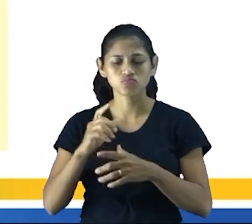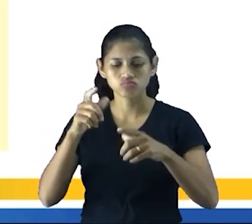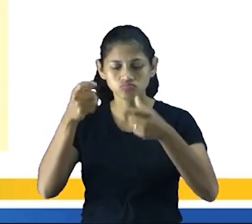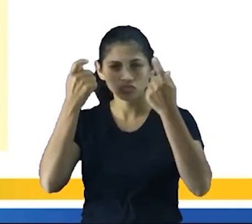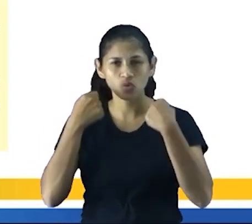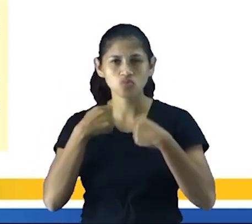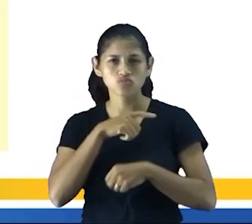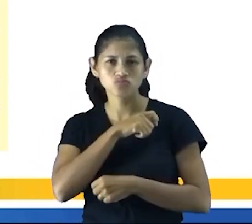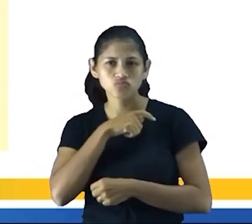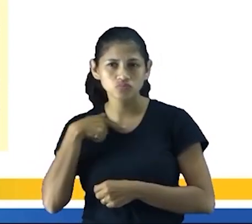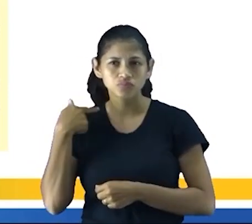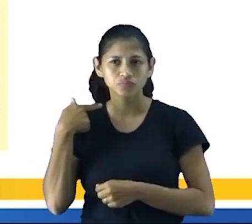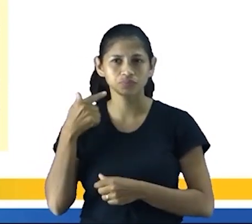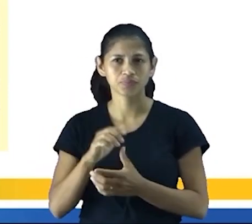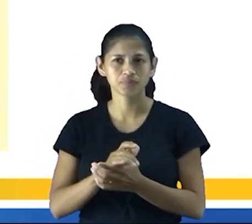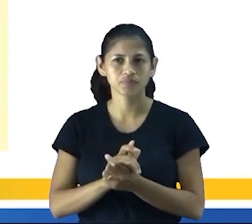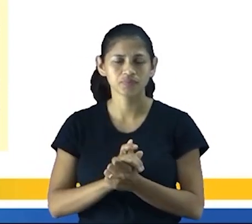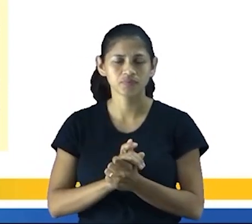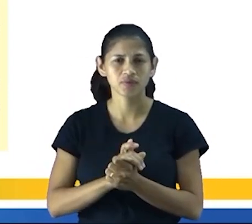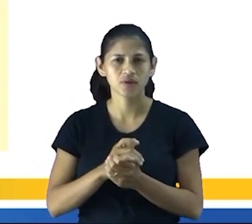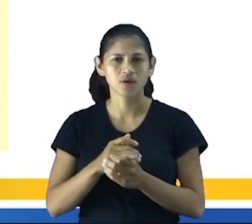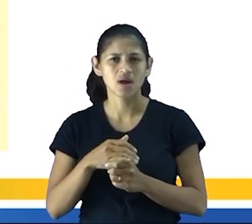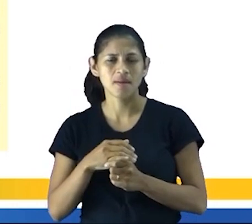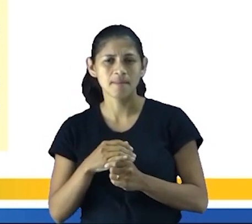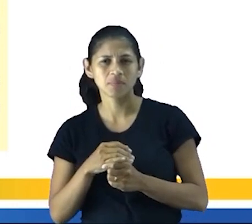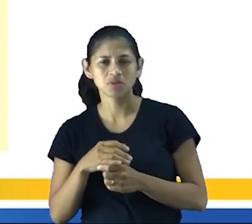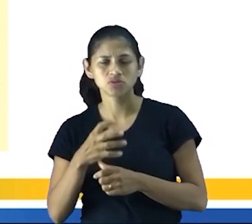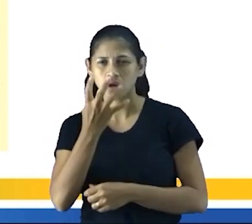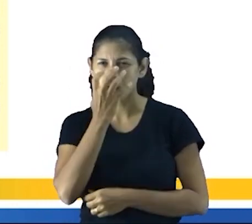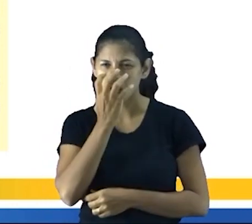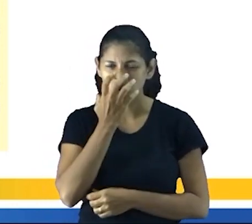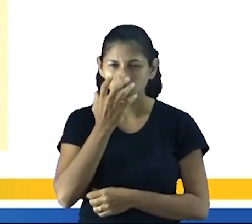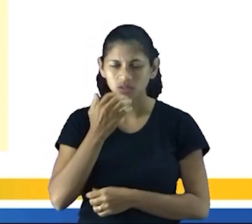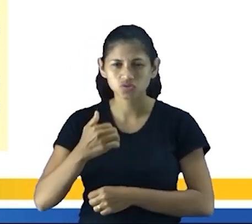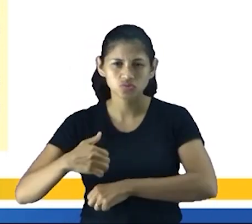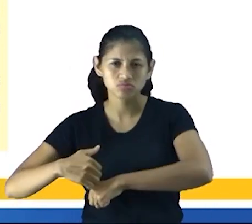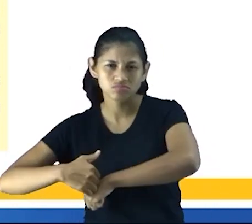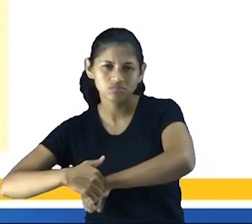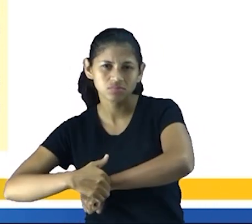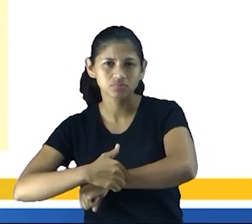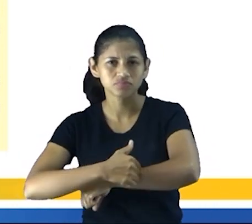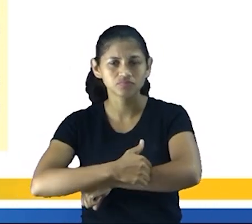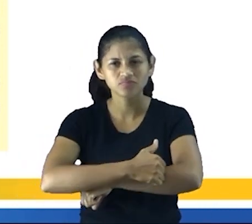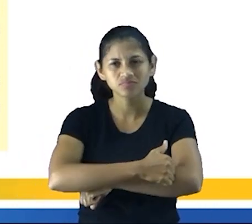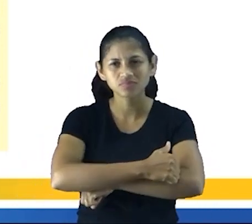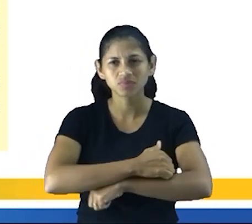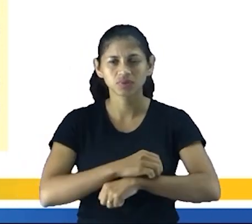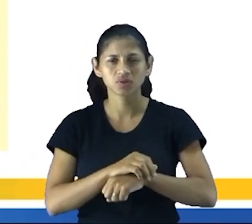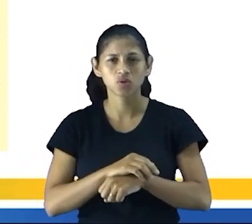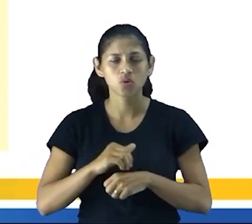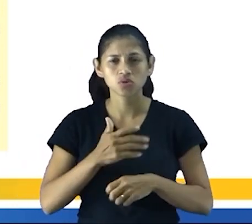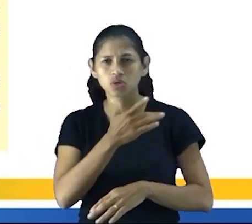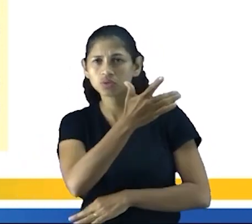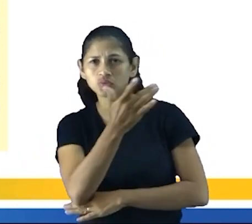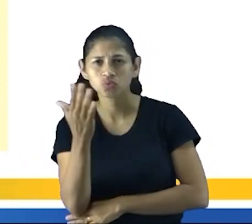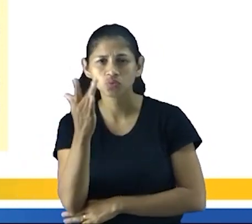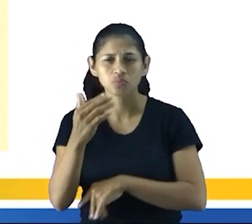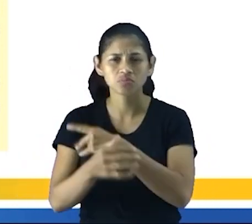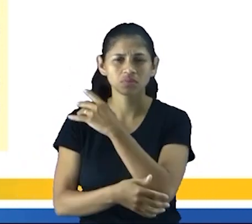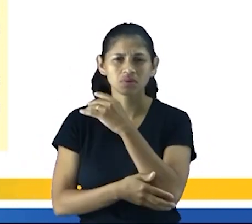de mal a pior, roçava-se nas estacas ou curral, ou metia-se no mato,